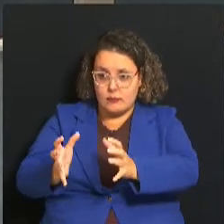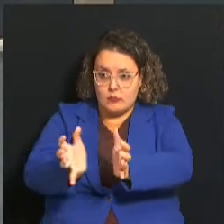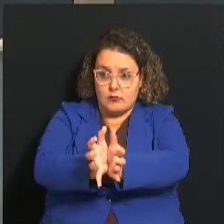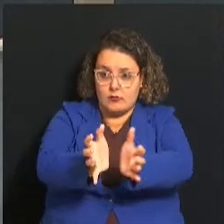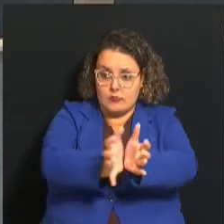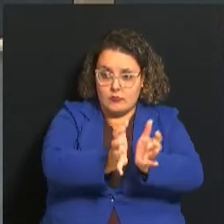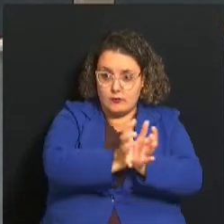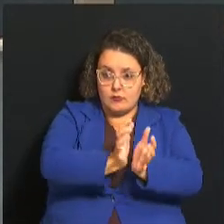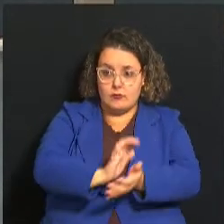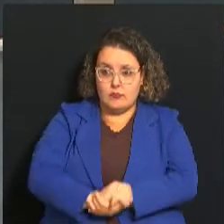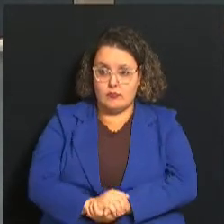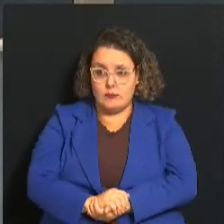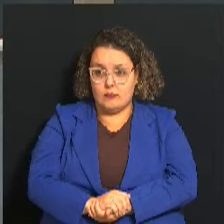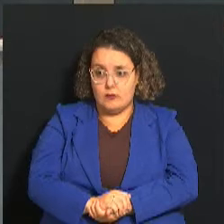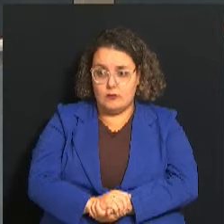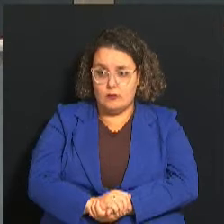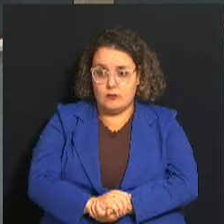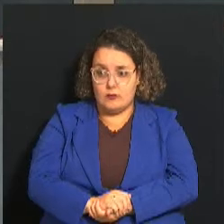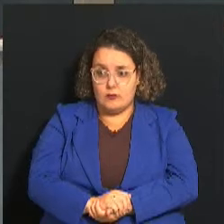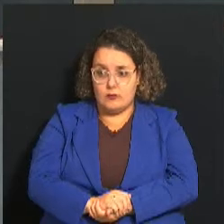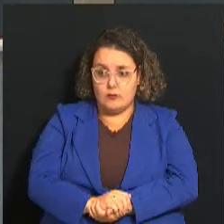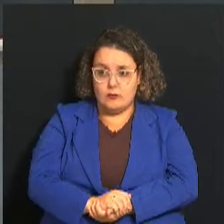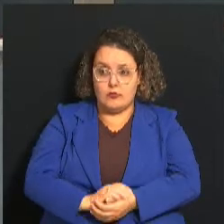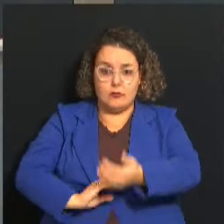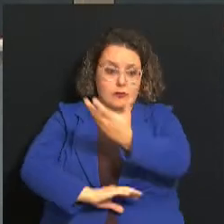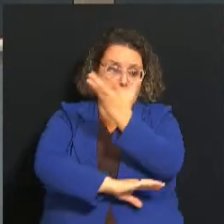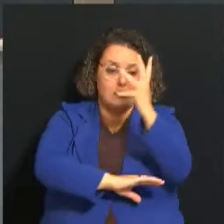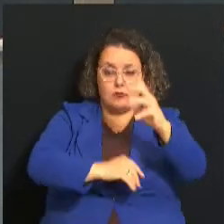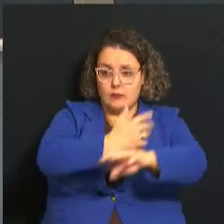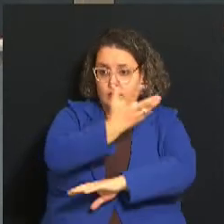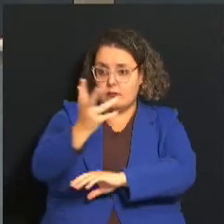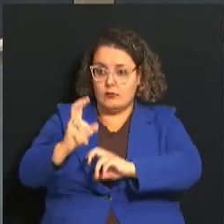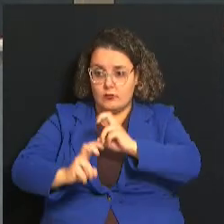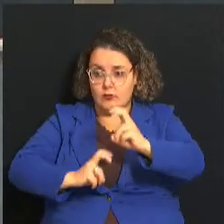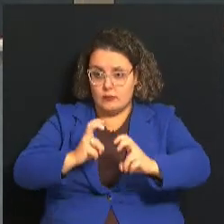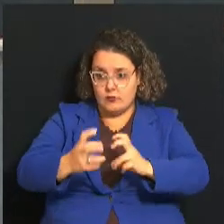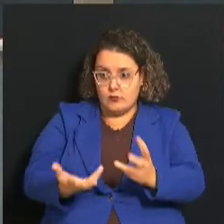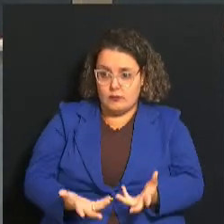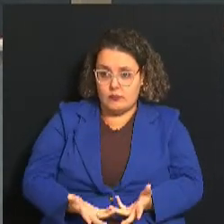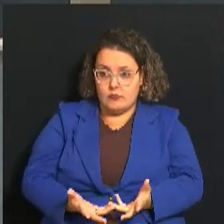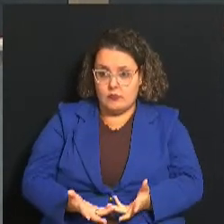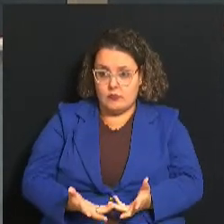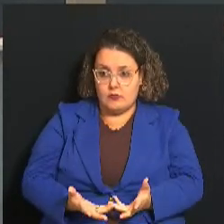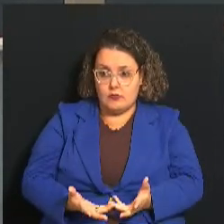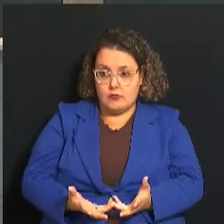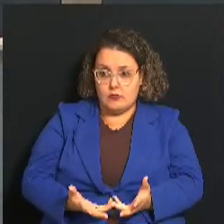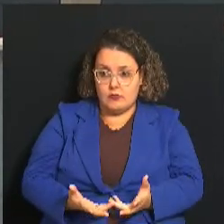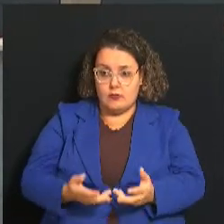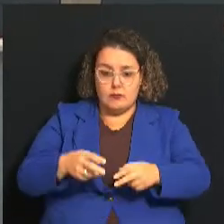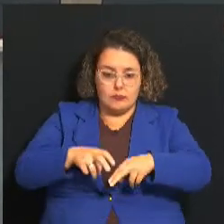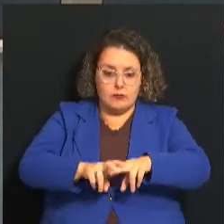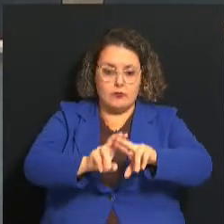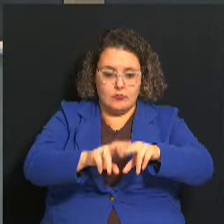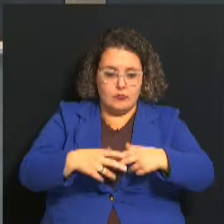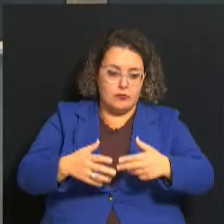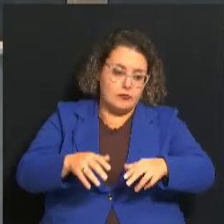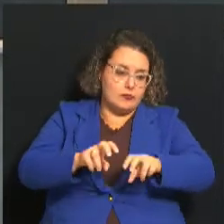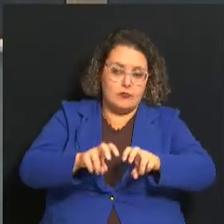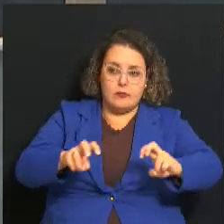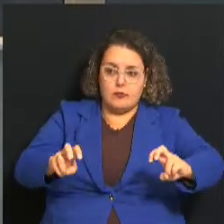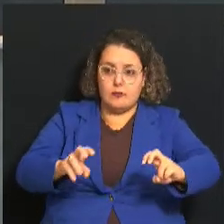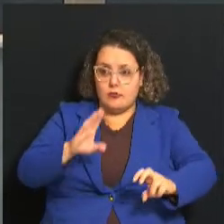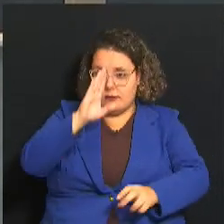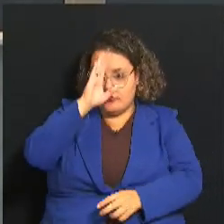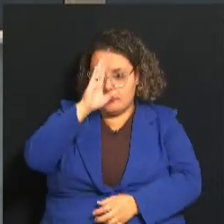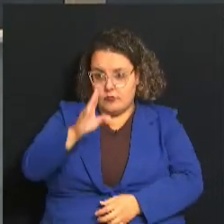de parques e jardins, por exemplo, é um departamento que eu lido diretamente, né? Estou envolvida com a causa